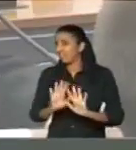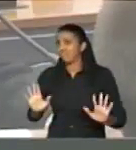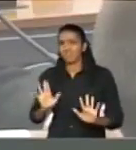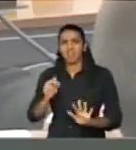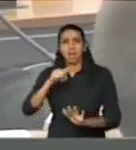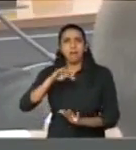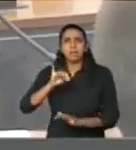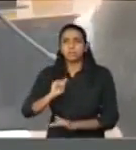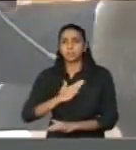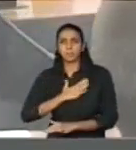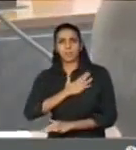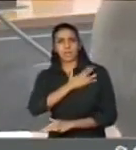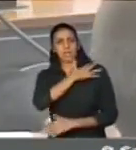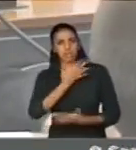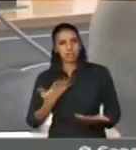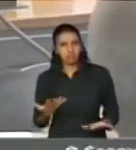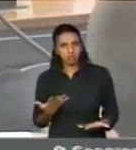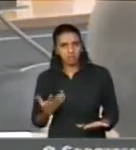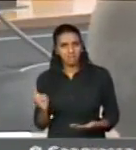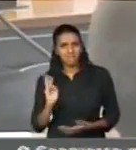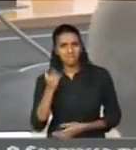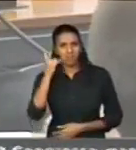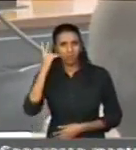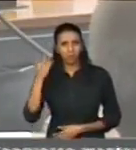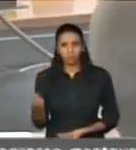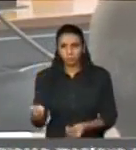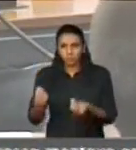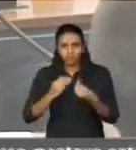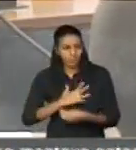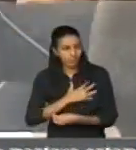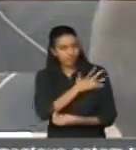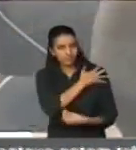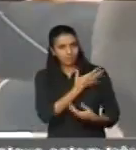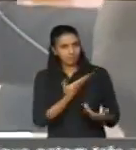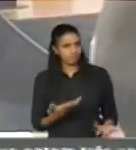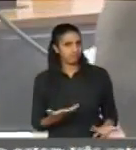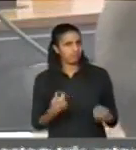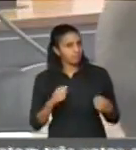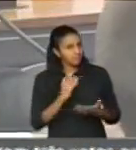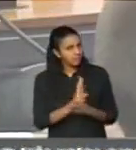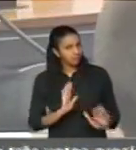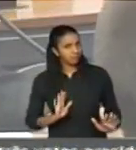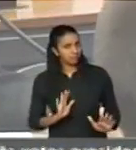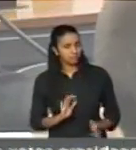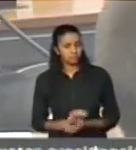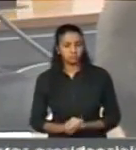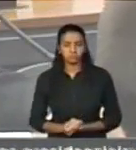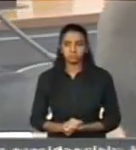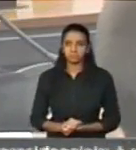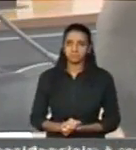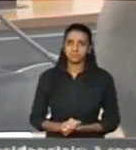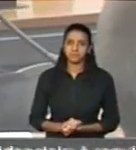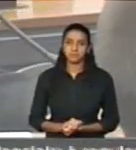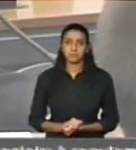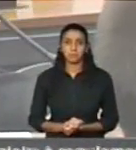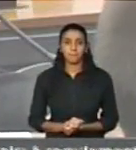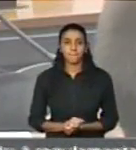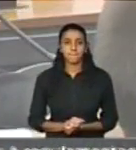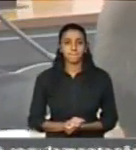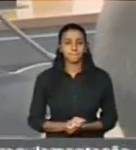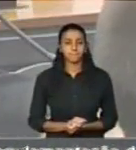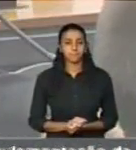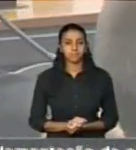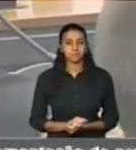no Brasil, desvalorizando as Forças Armadas. Eu fiquei doente, encerro aqui, ao ouvir certo dia aqui,